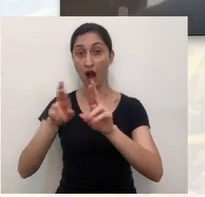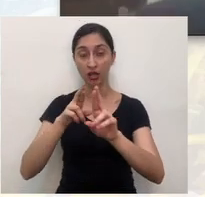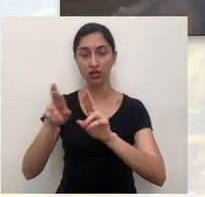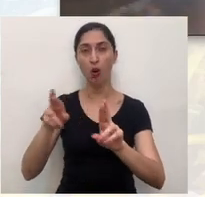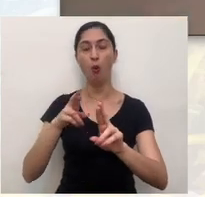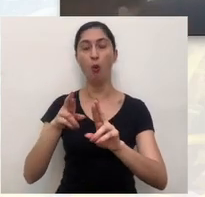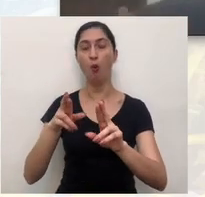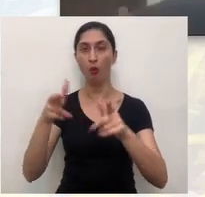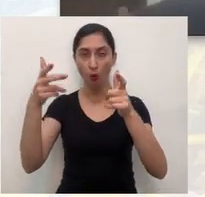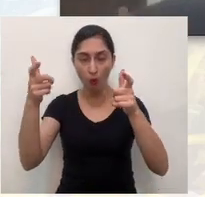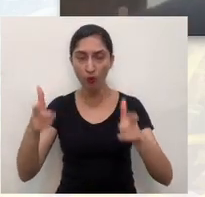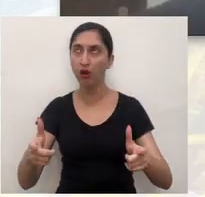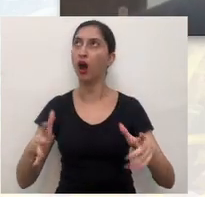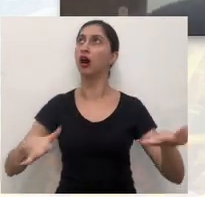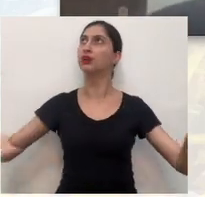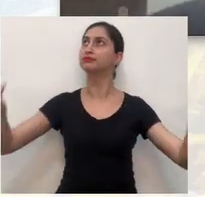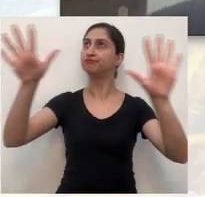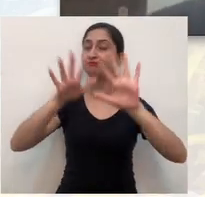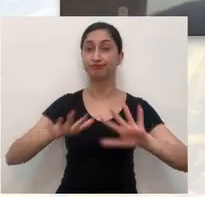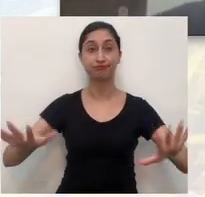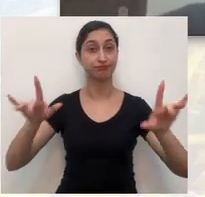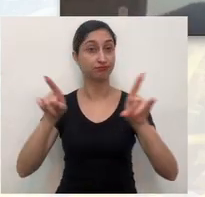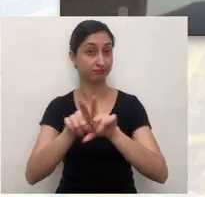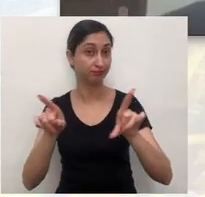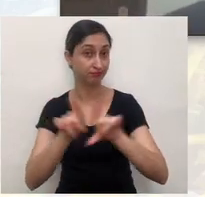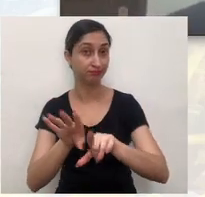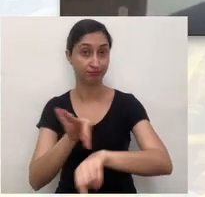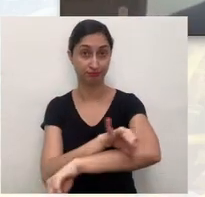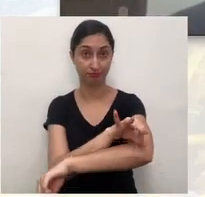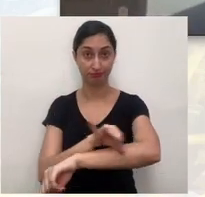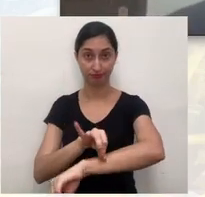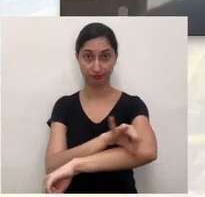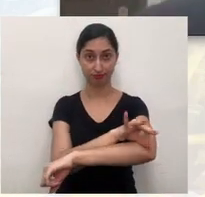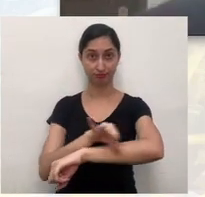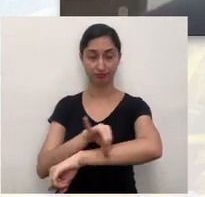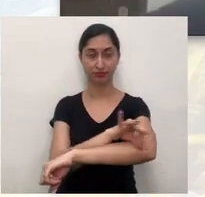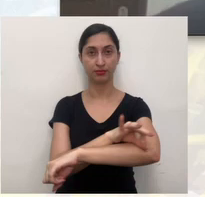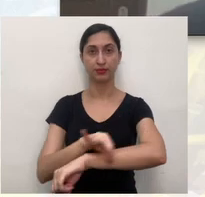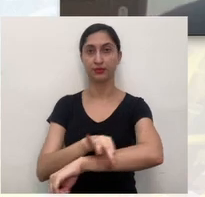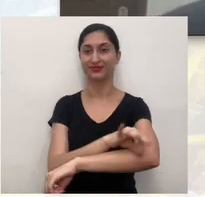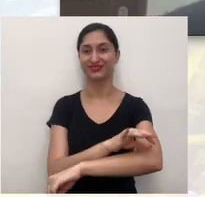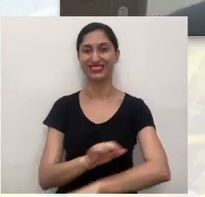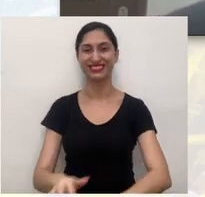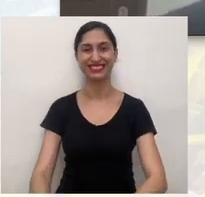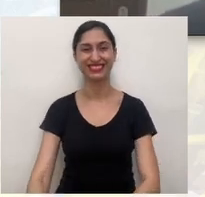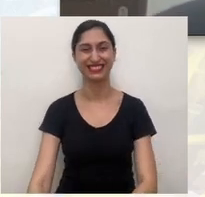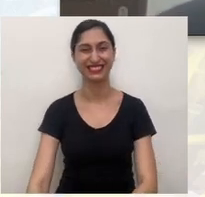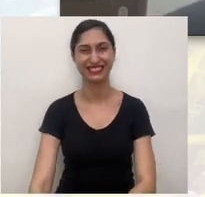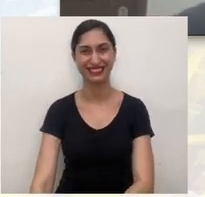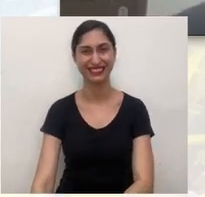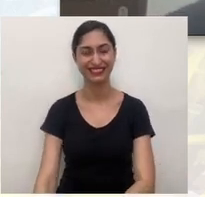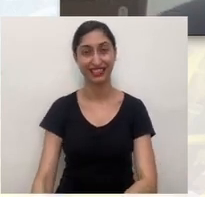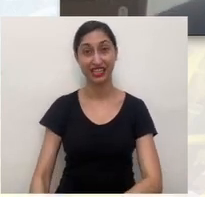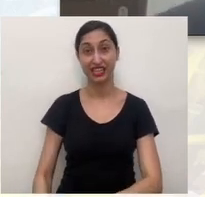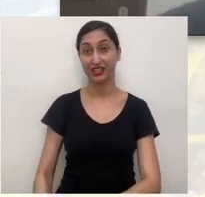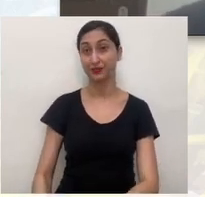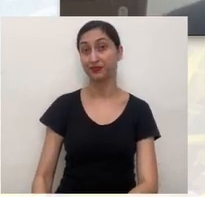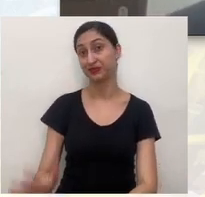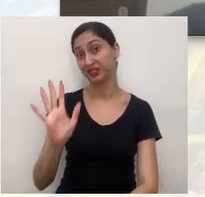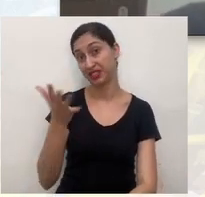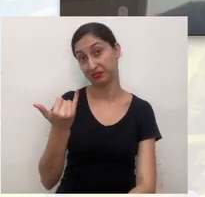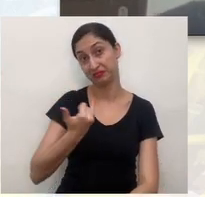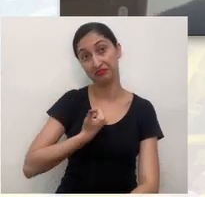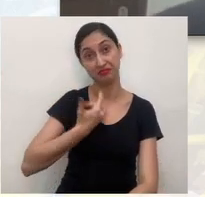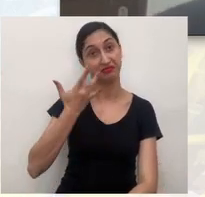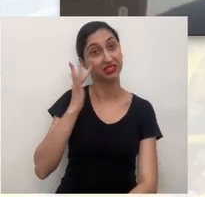a paisagem natural do entorno, a paisagem arquitetônica, né? E eu queria, eu já ouvi falar, não sei se é